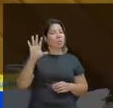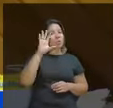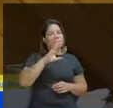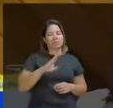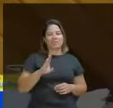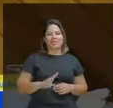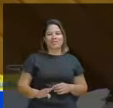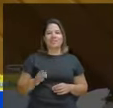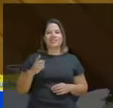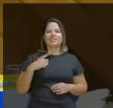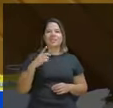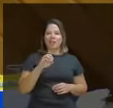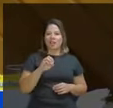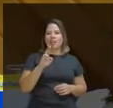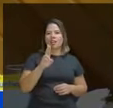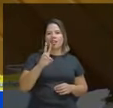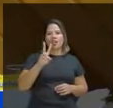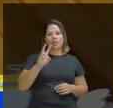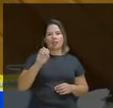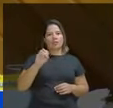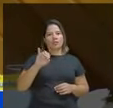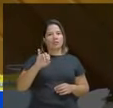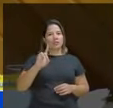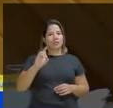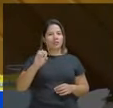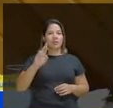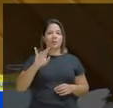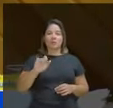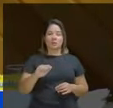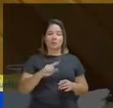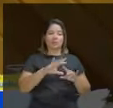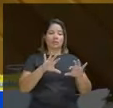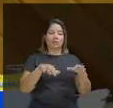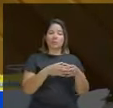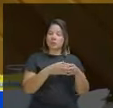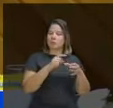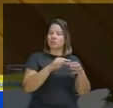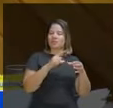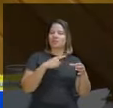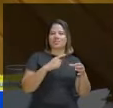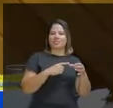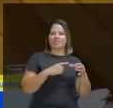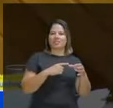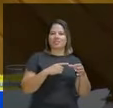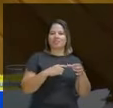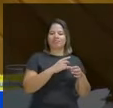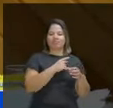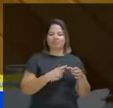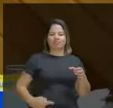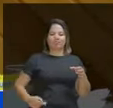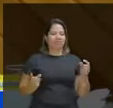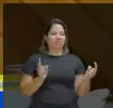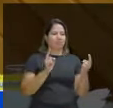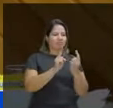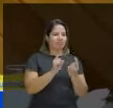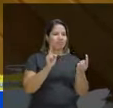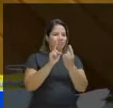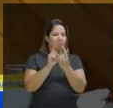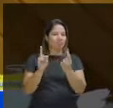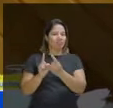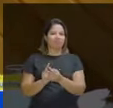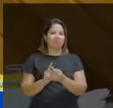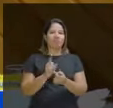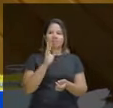ele é resultado dos encontros em colégio de presidentes, tem tido uma resposta satisfatória, da qual eu trago em especial